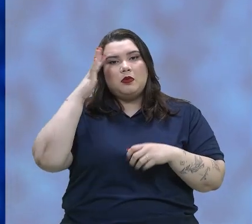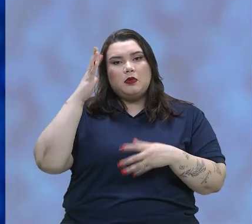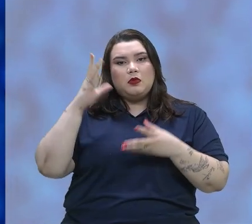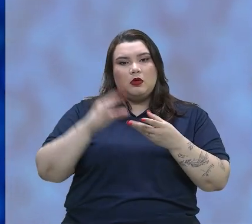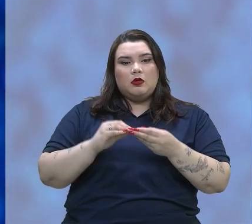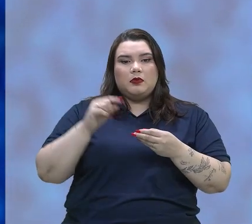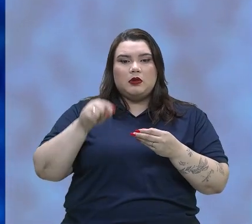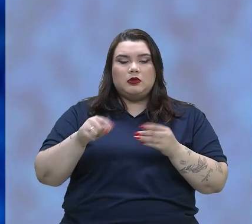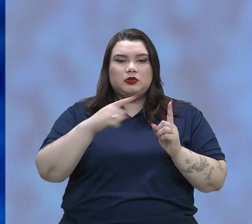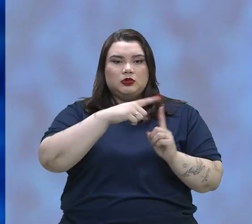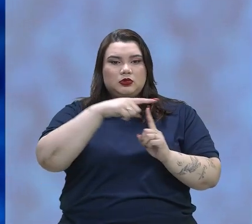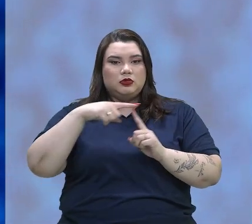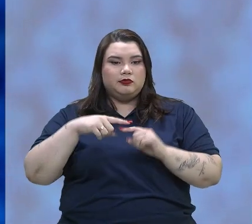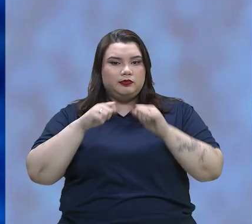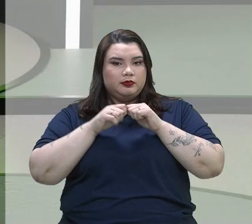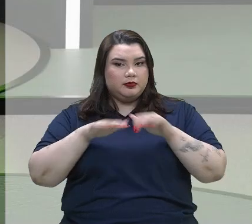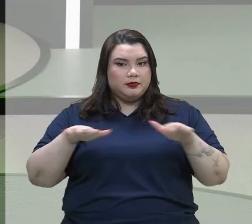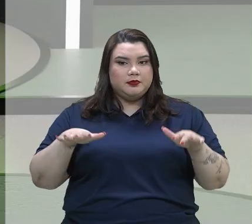de polimerização.